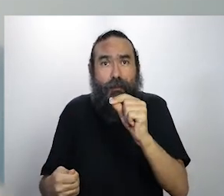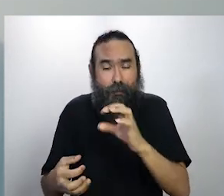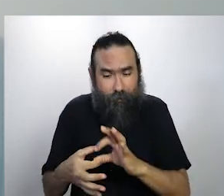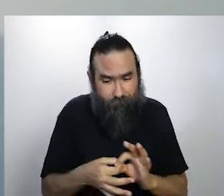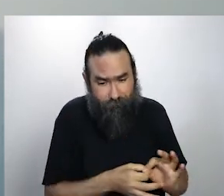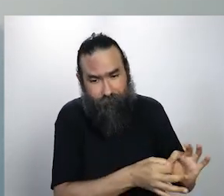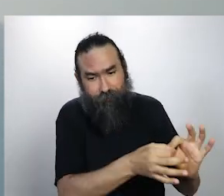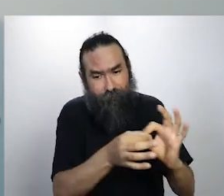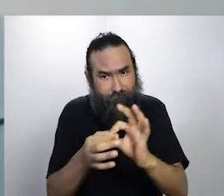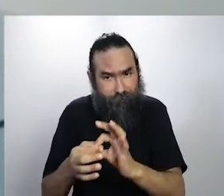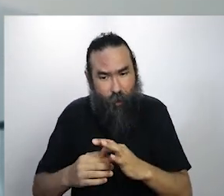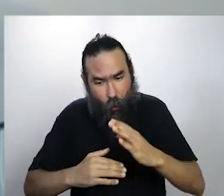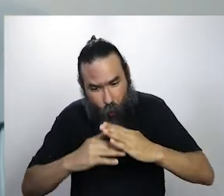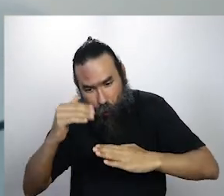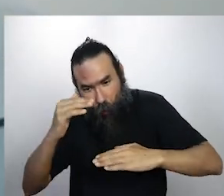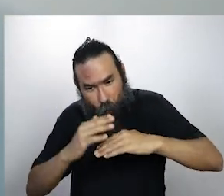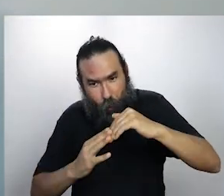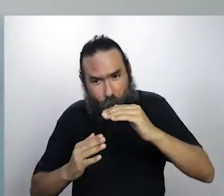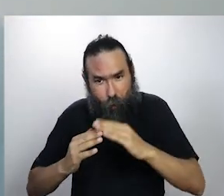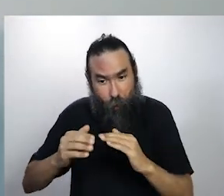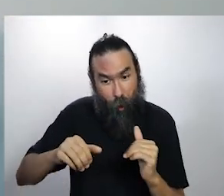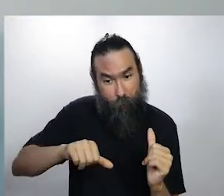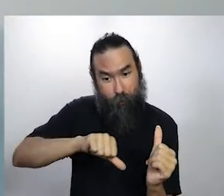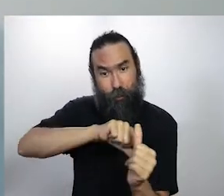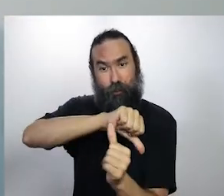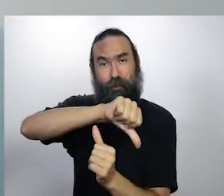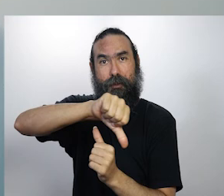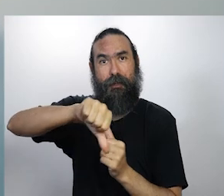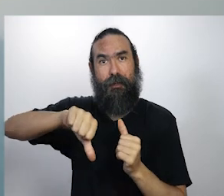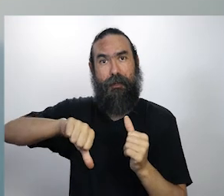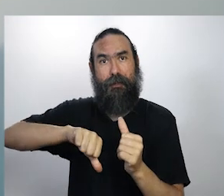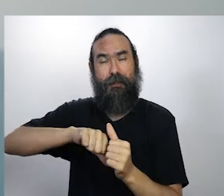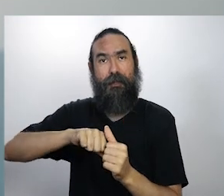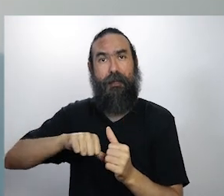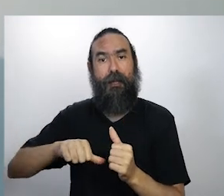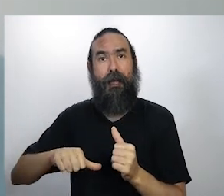é a novidade em termos daquilo que nós queremos